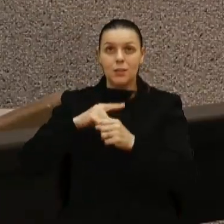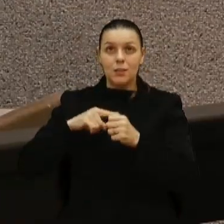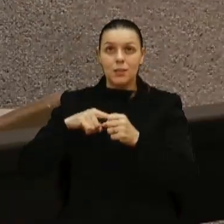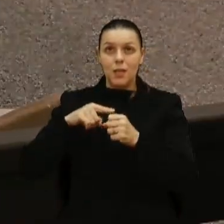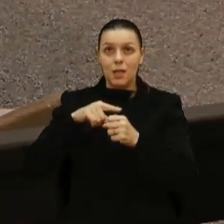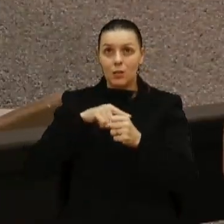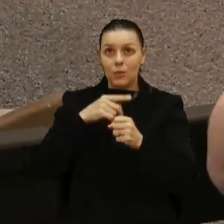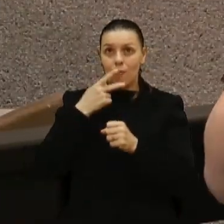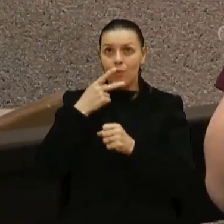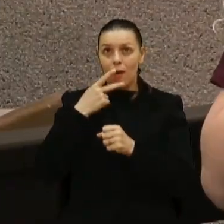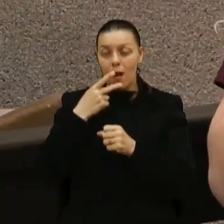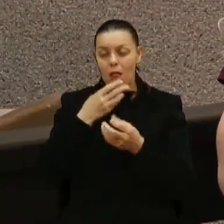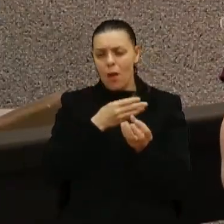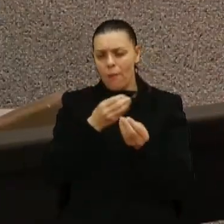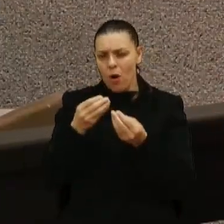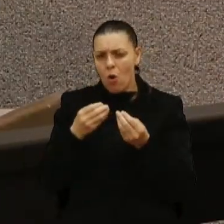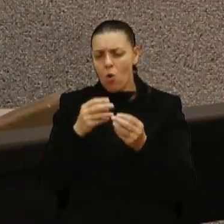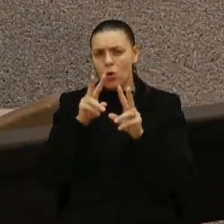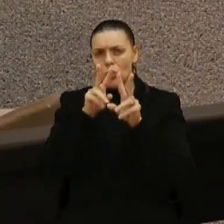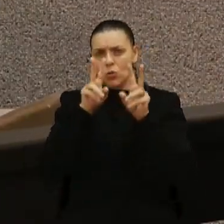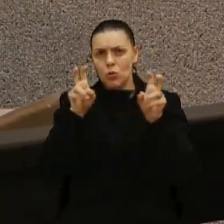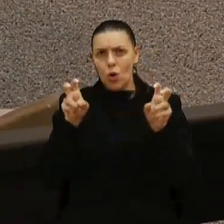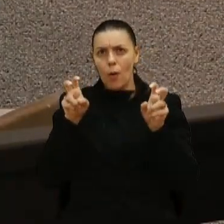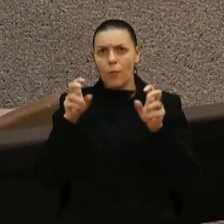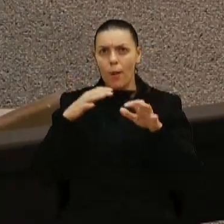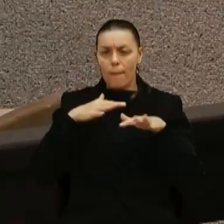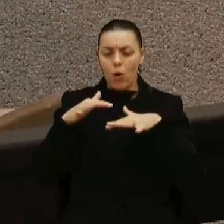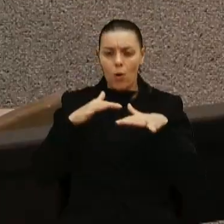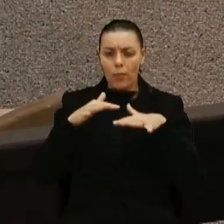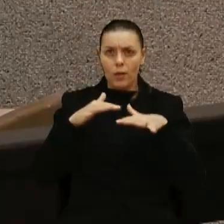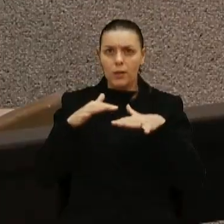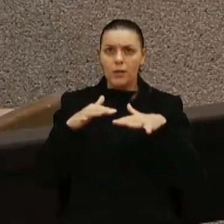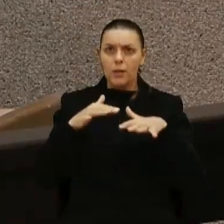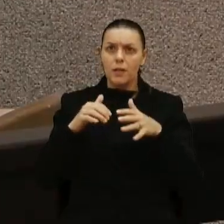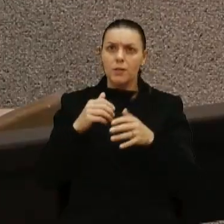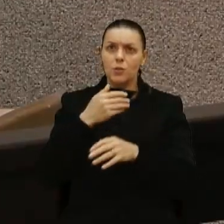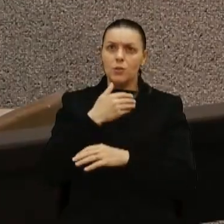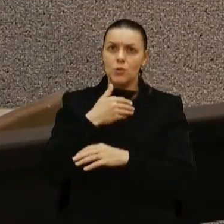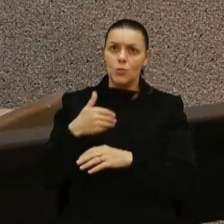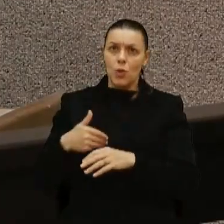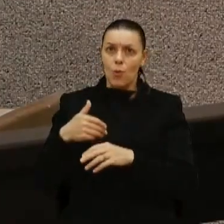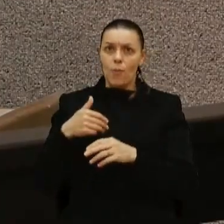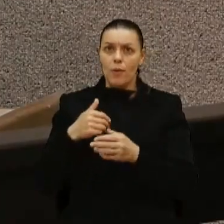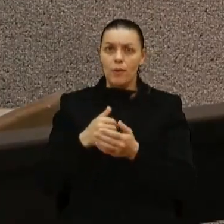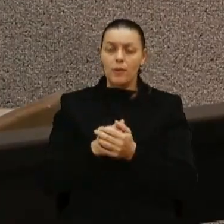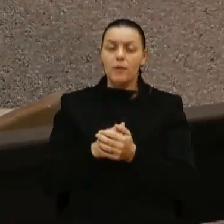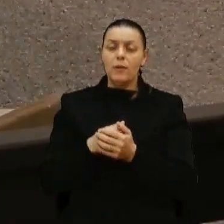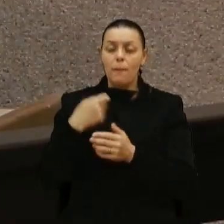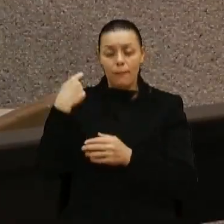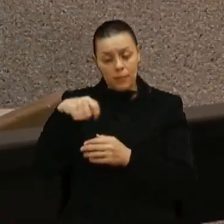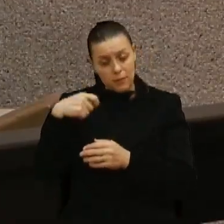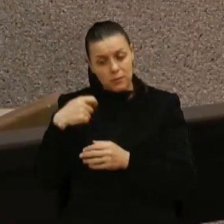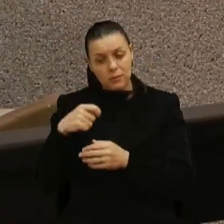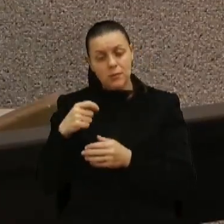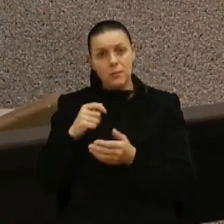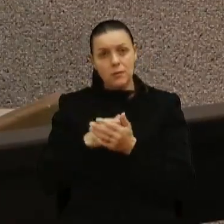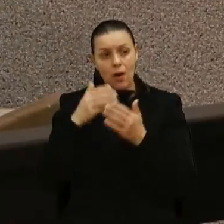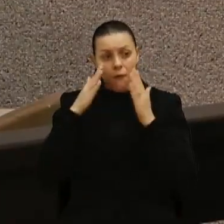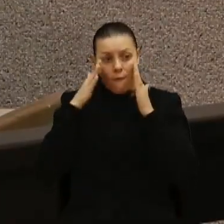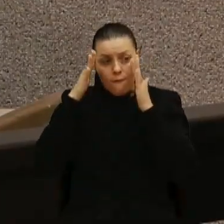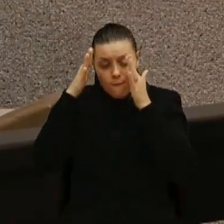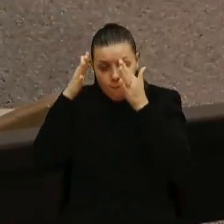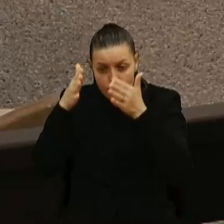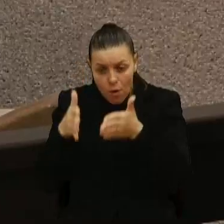a gente fala muito sobre a questão da mobilidade urbana, a gente precisa, então, focar